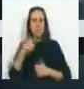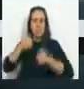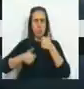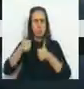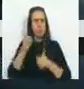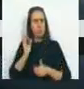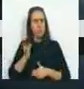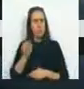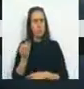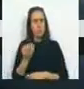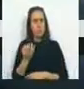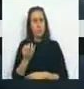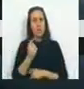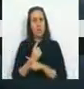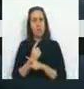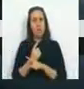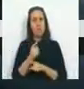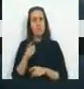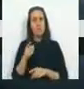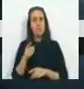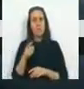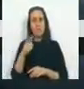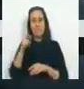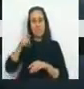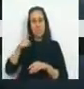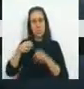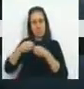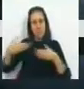concurso e o reforço das magistraturas.